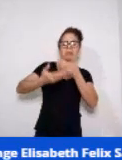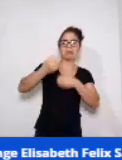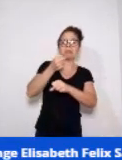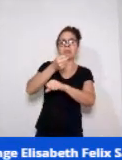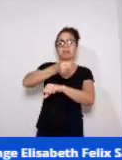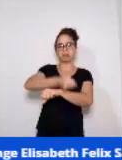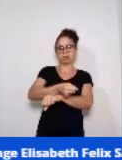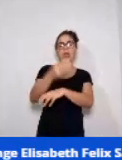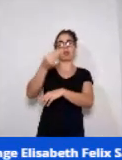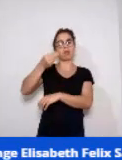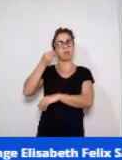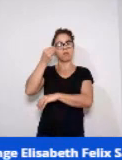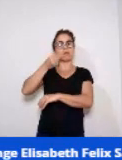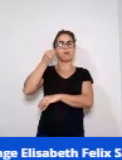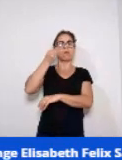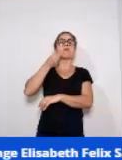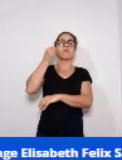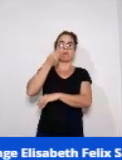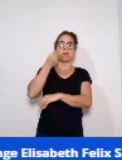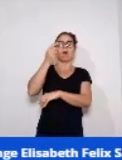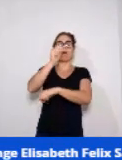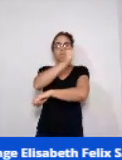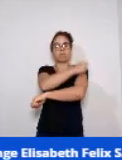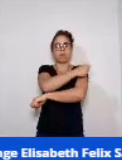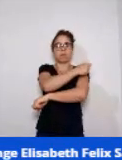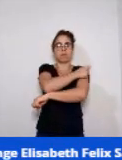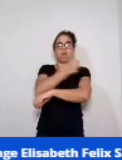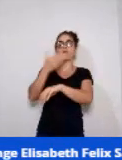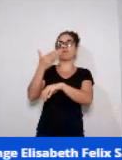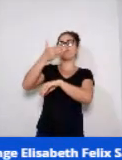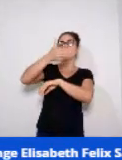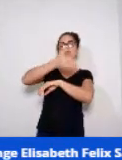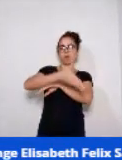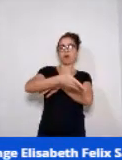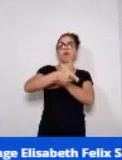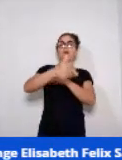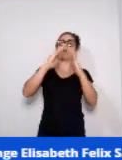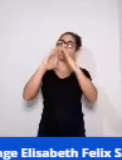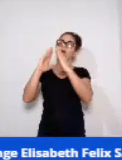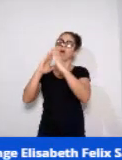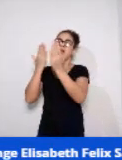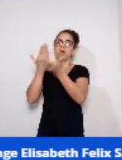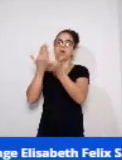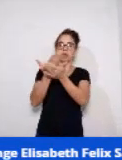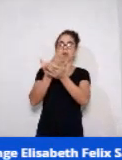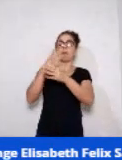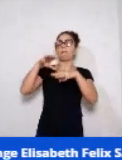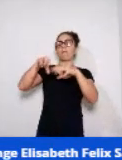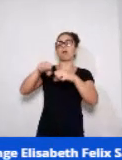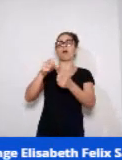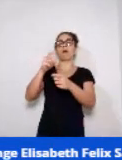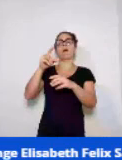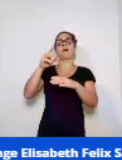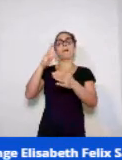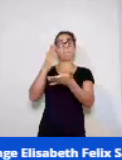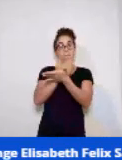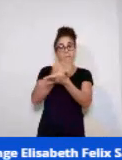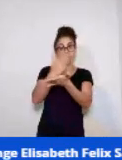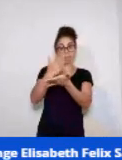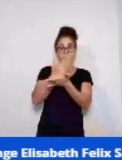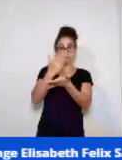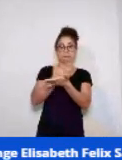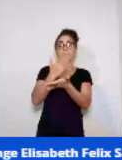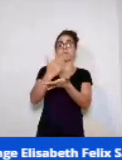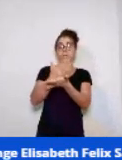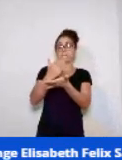ali naquele momento em que o aluno chegava na escola, aquela única vez por mês, para pegar a apostila, que fosse um